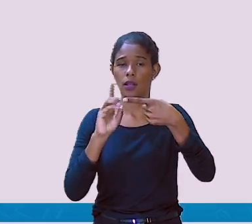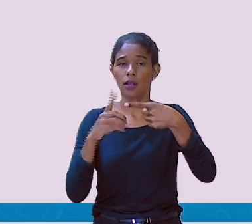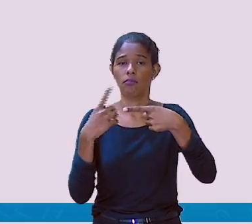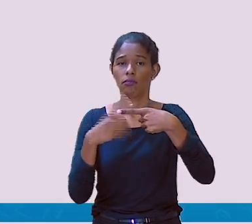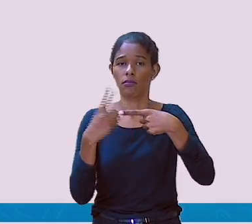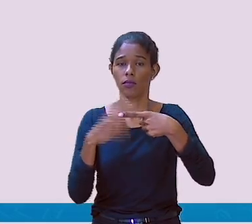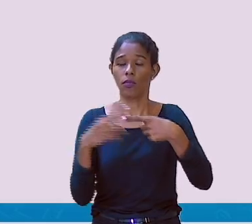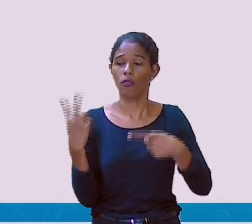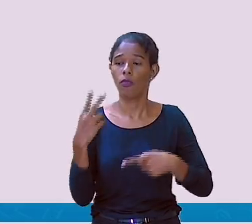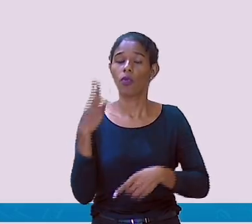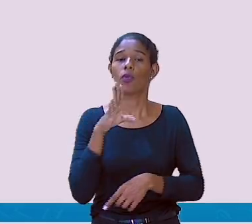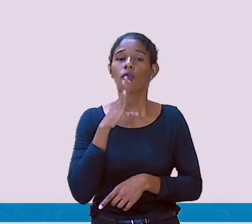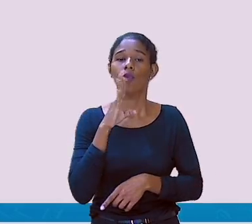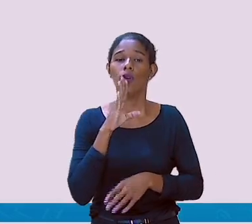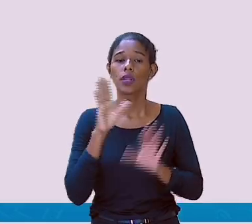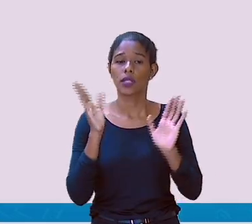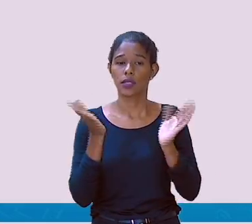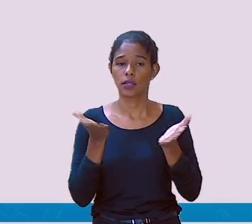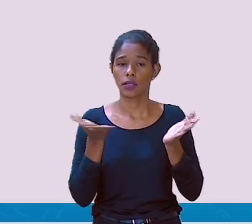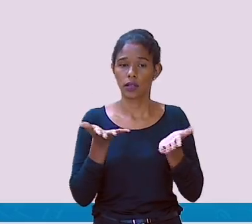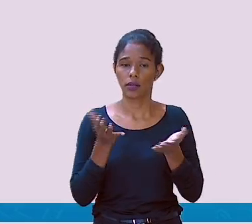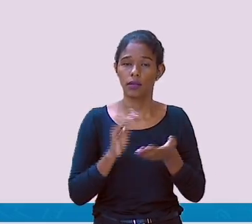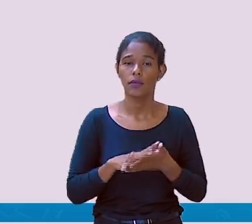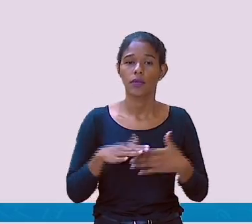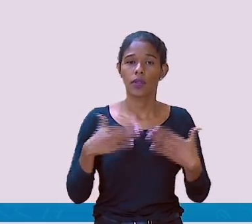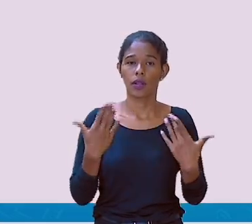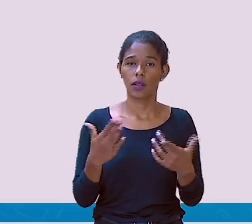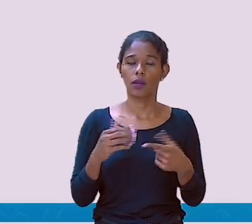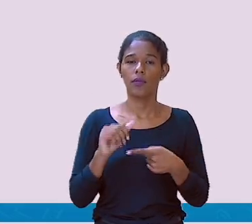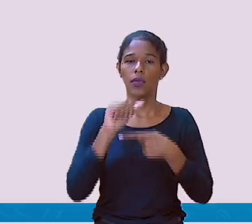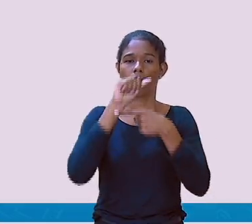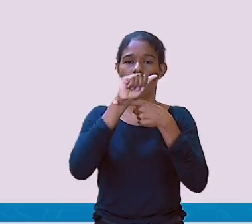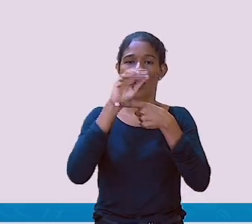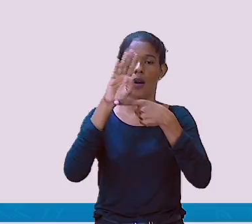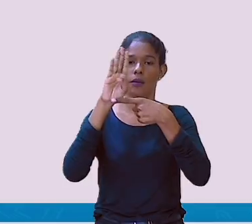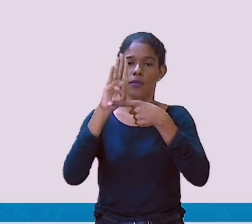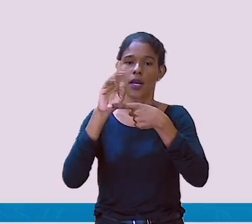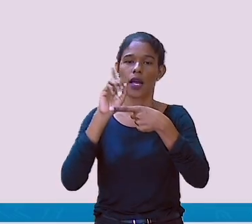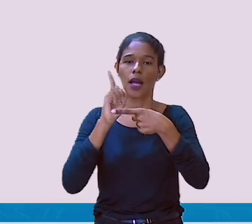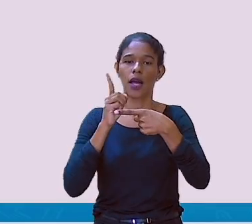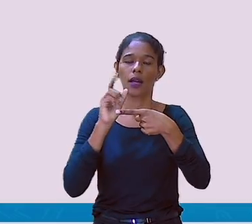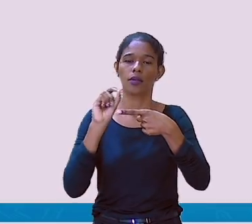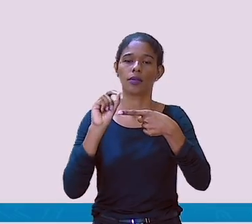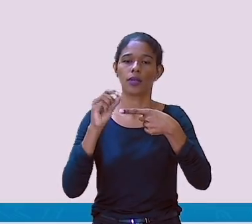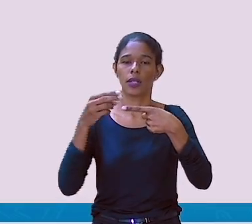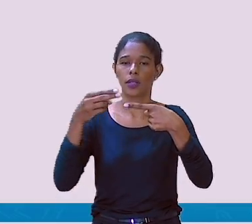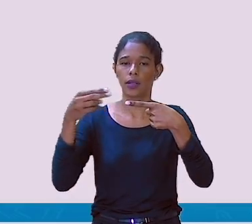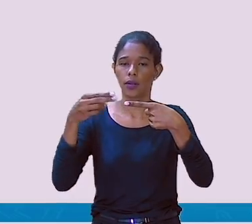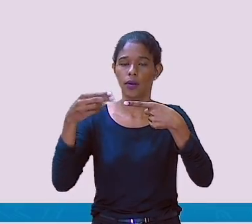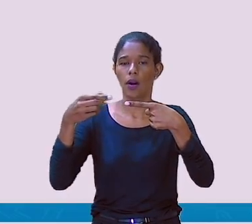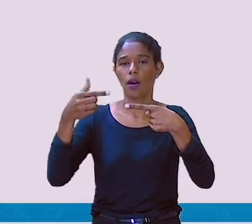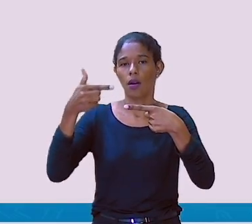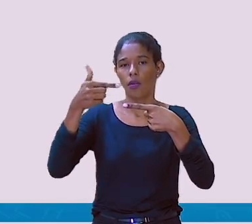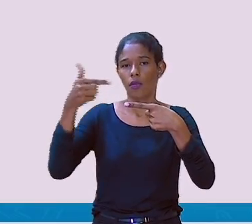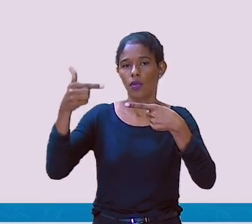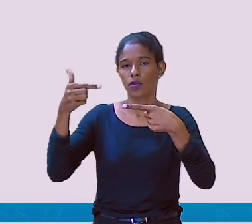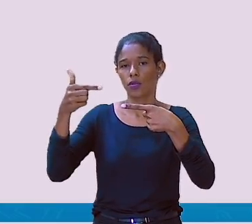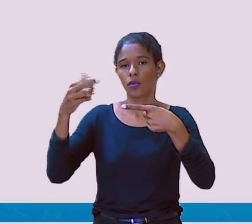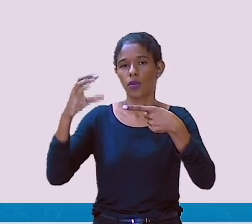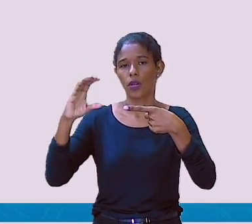ainda. Então, quem que é AB? AB é 22